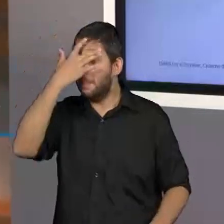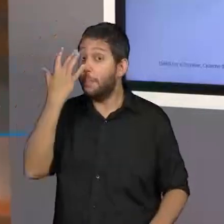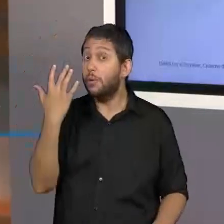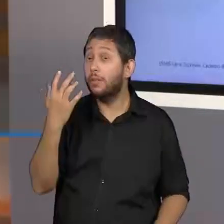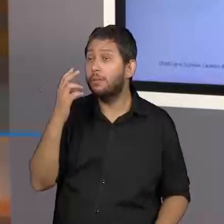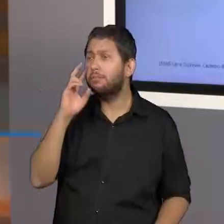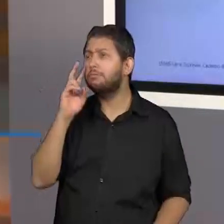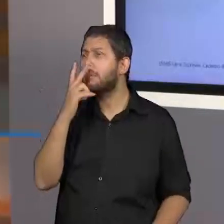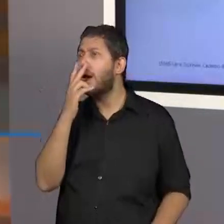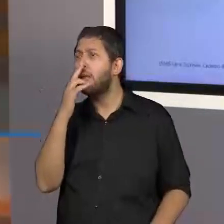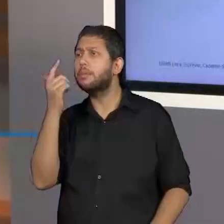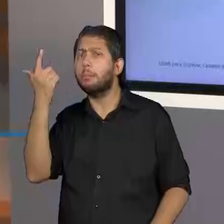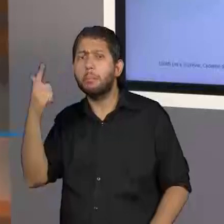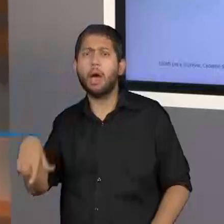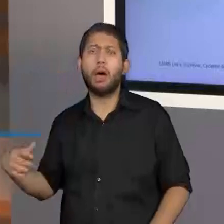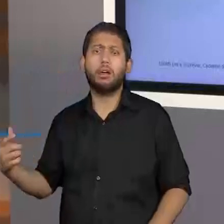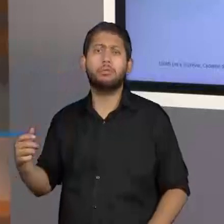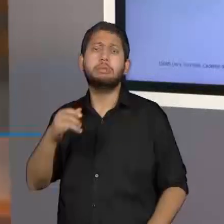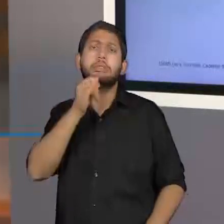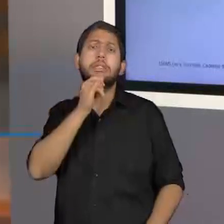existem outros personagens, porque